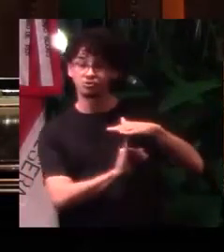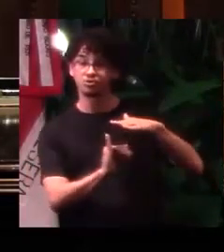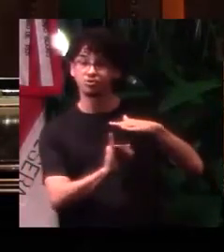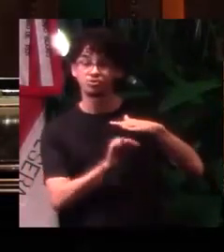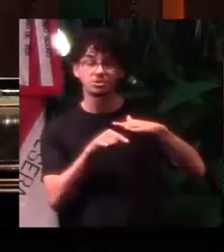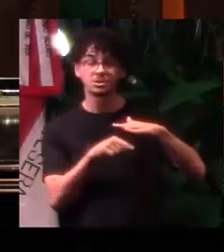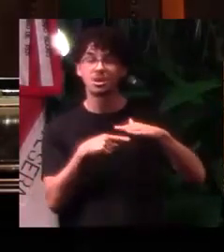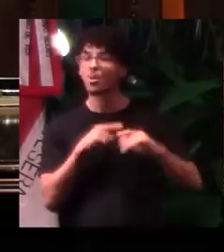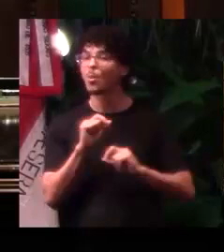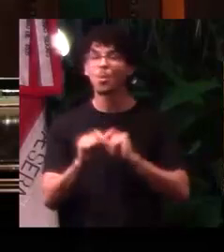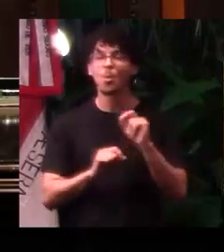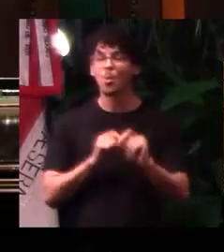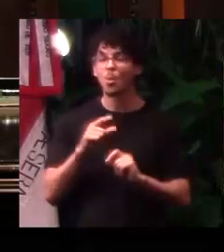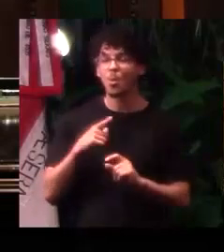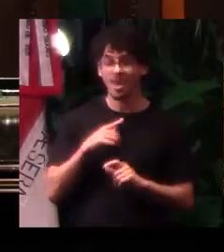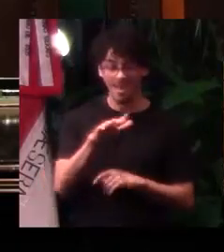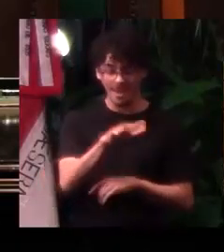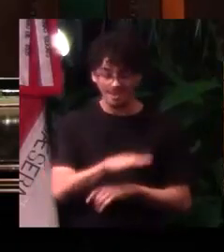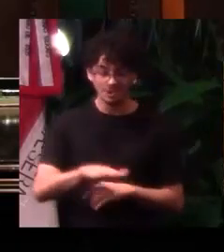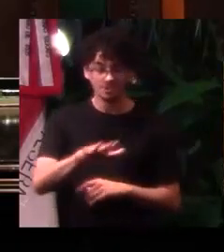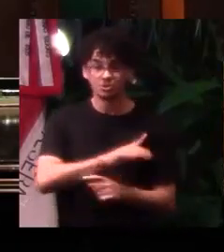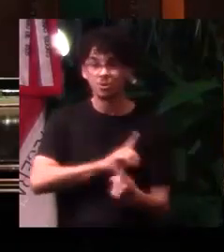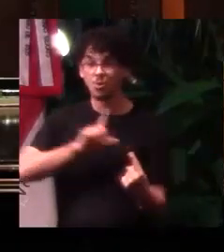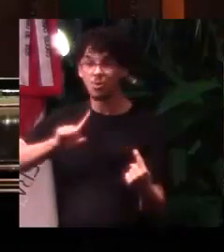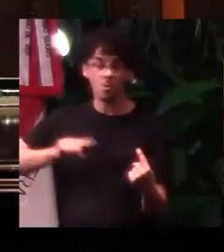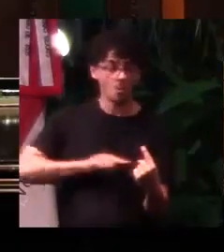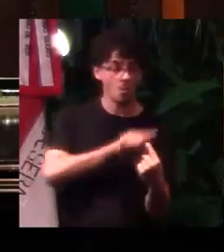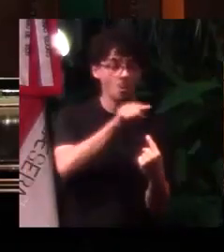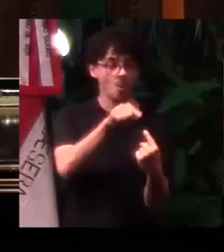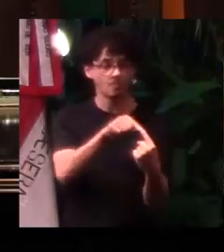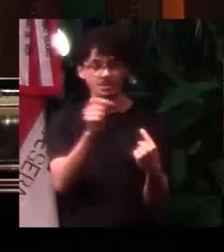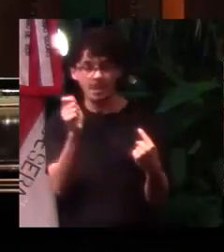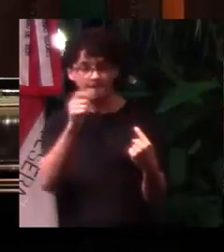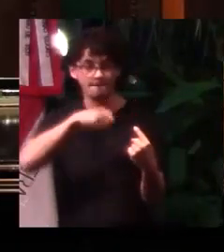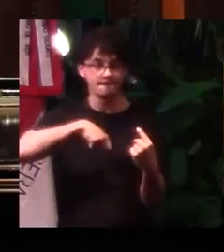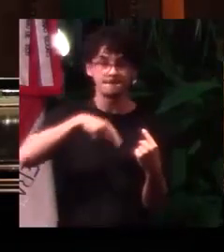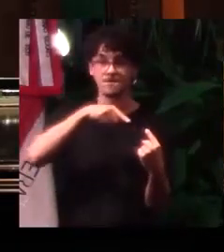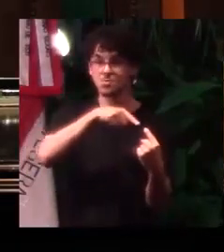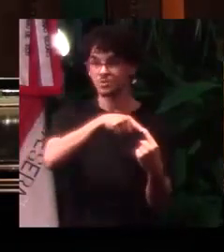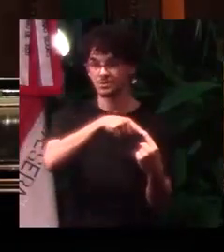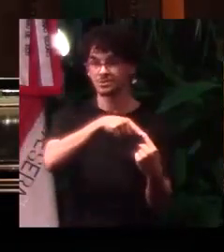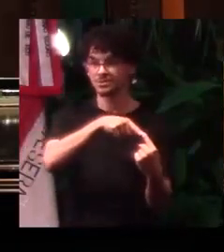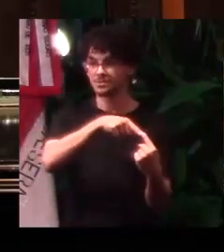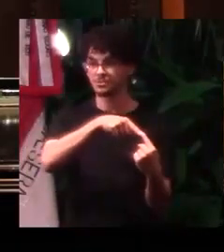a dimensão objetiva possível que